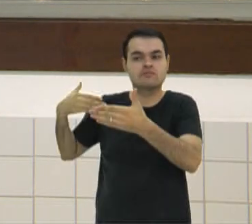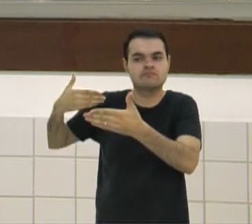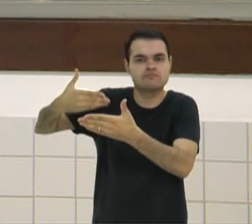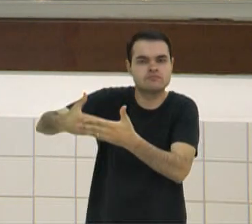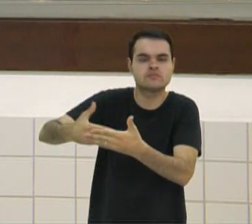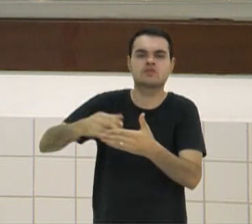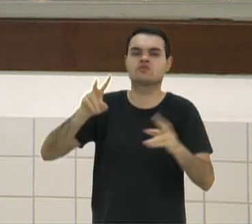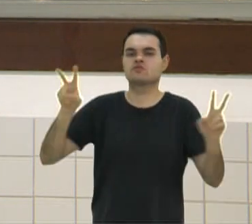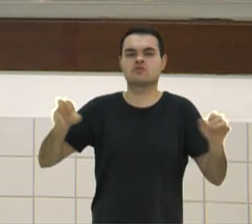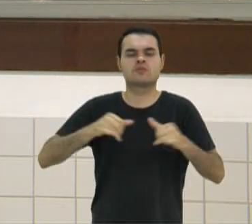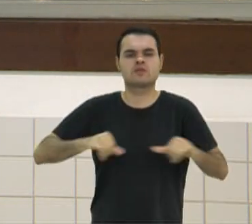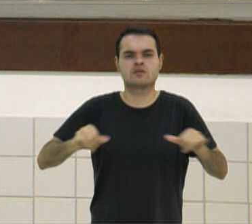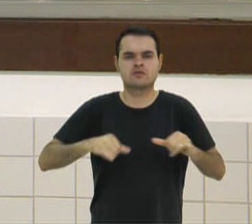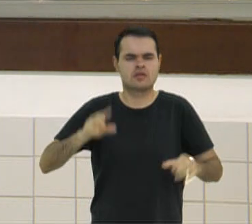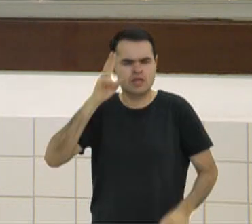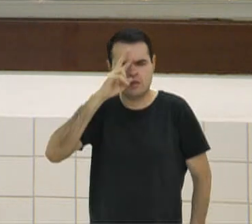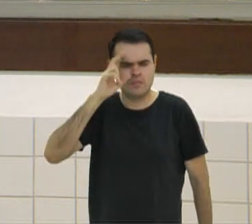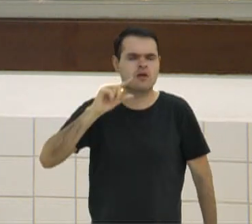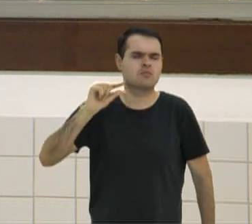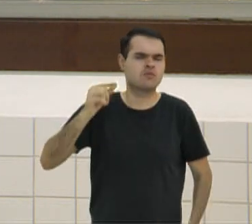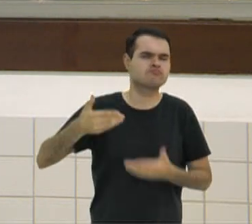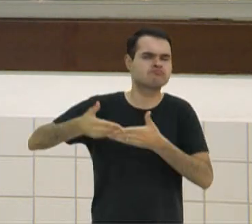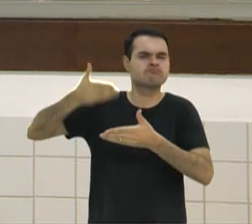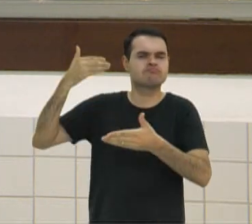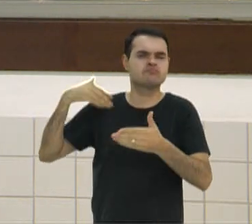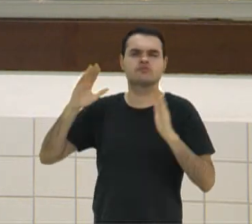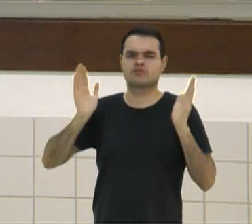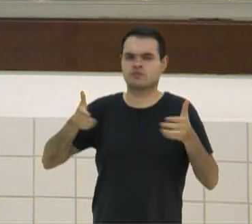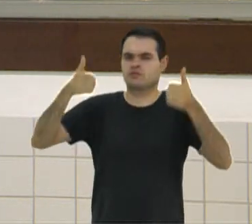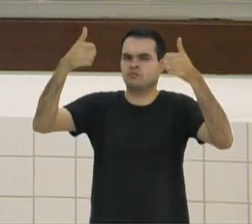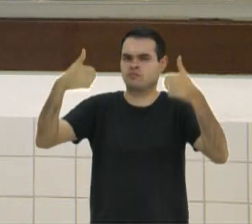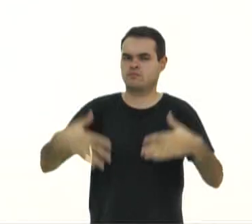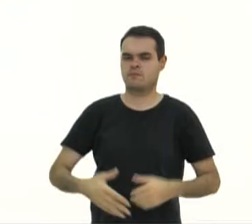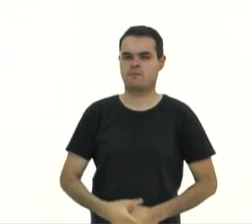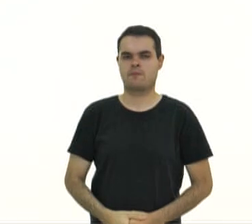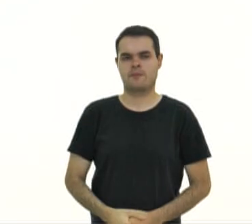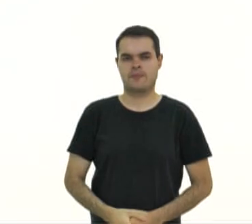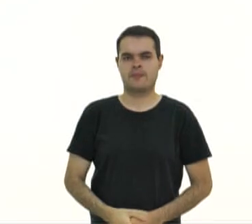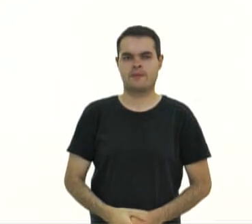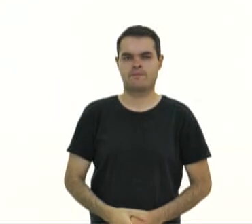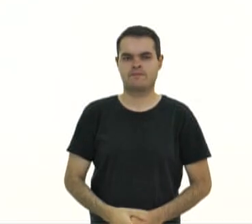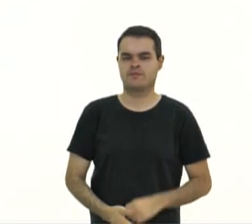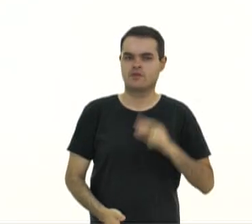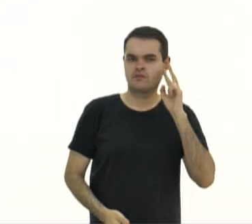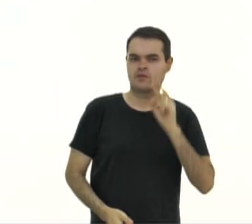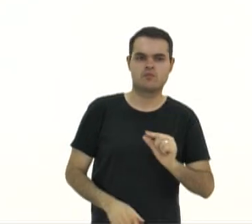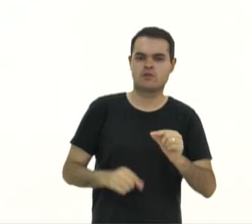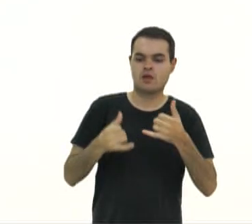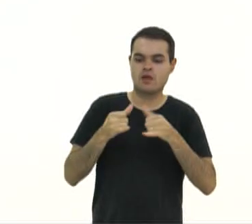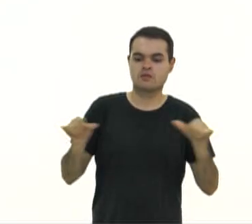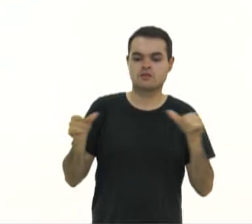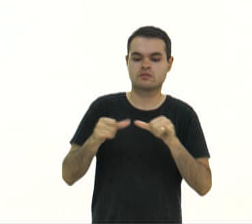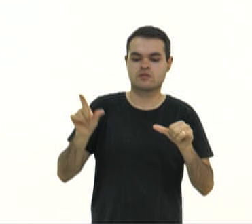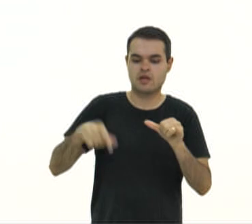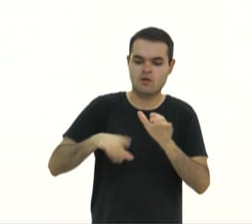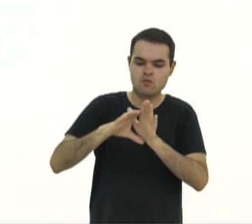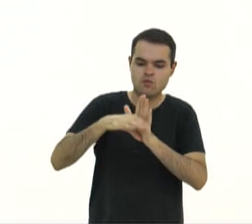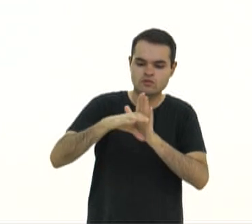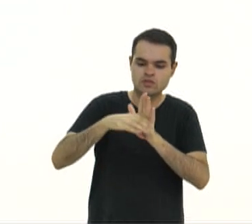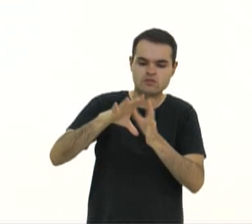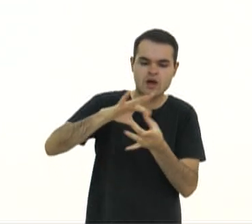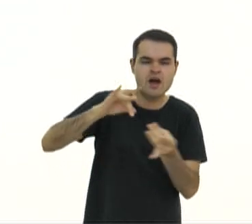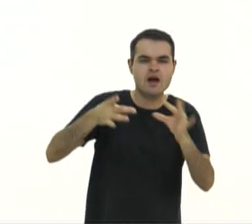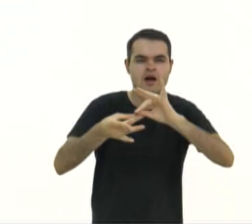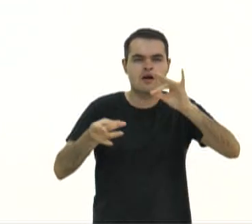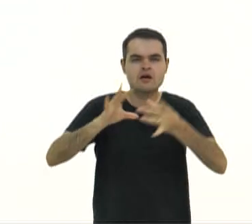dar uma relembrada algumas coisas aí, né, que a gente já viu. Bem, nós vimos que energia é um conceito abstrato e difícil